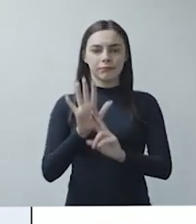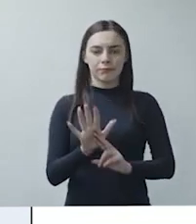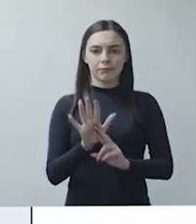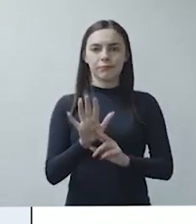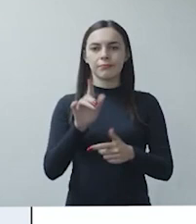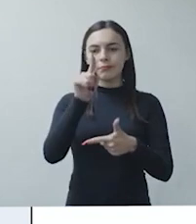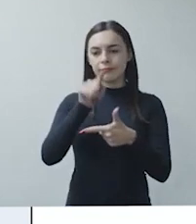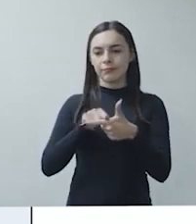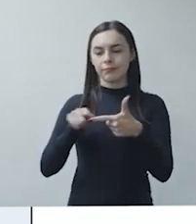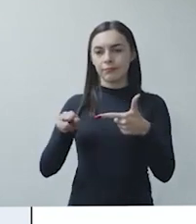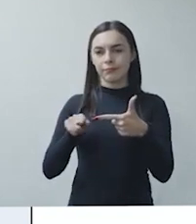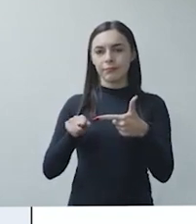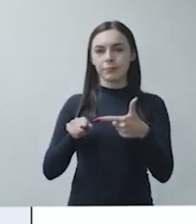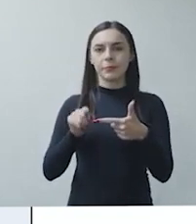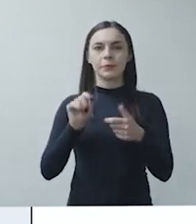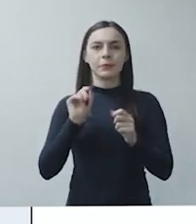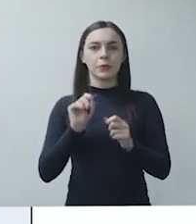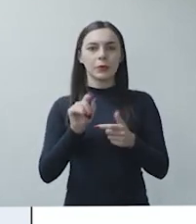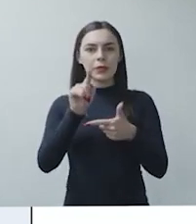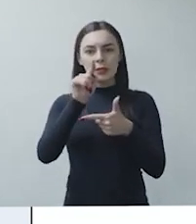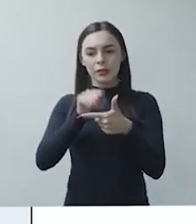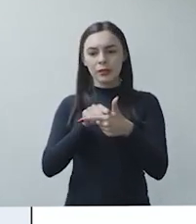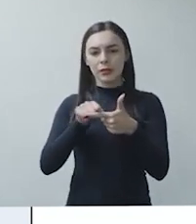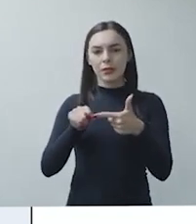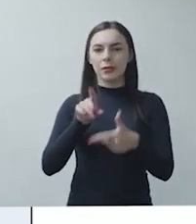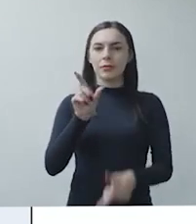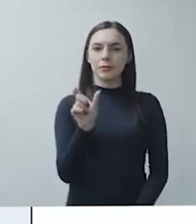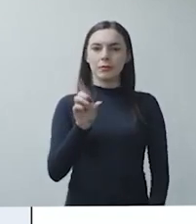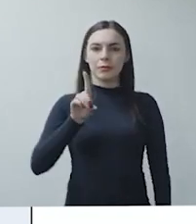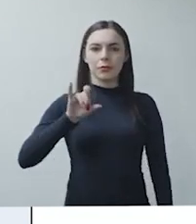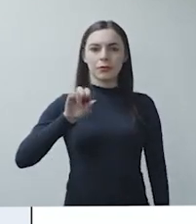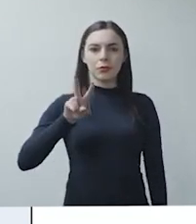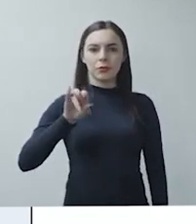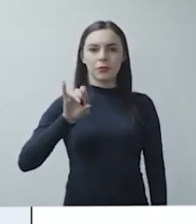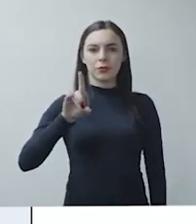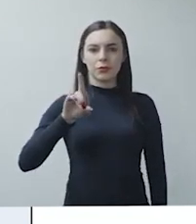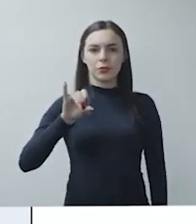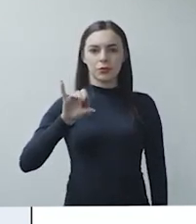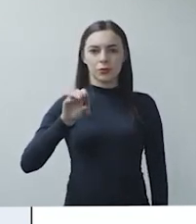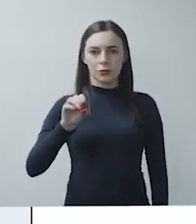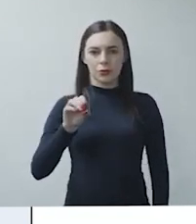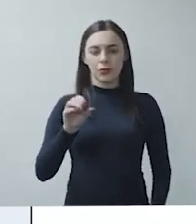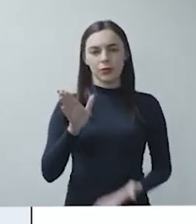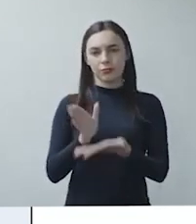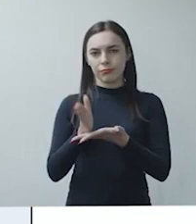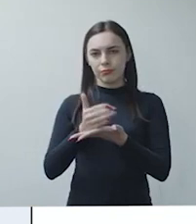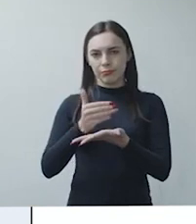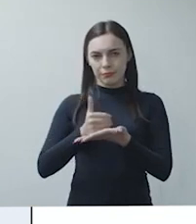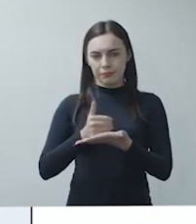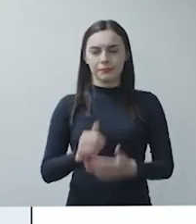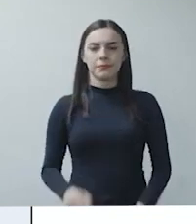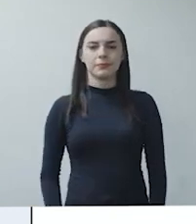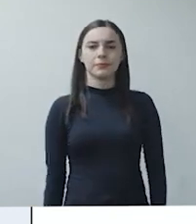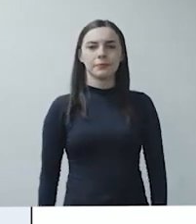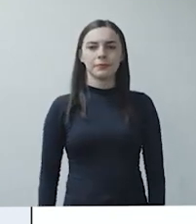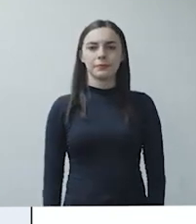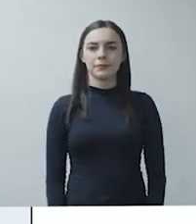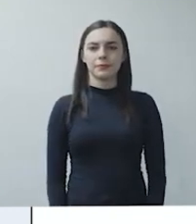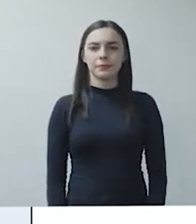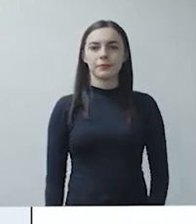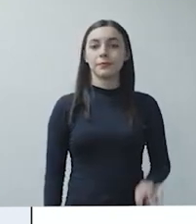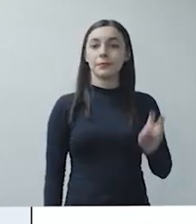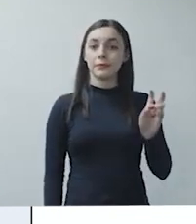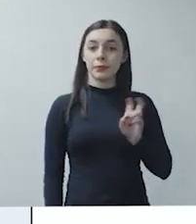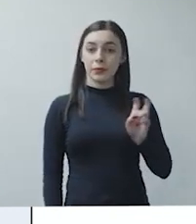divisão, dividido, então está dividindo. Sinal do igual, que